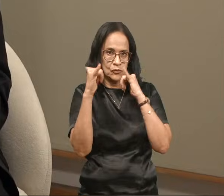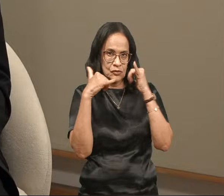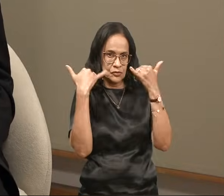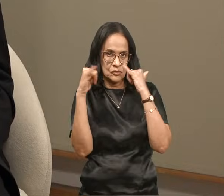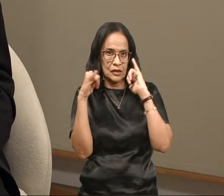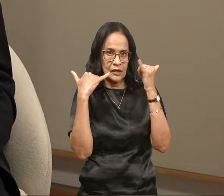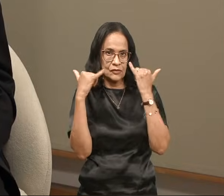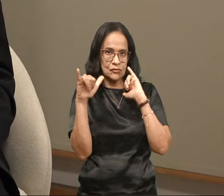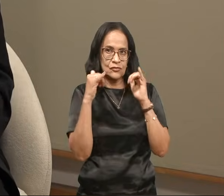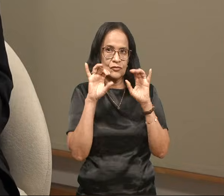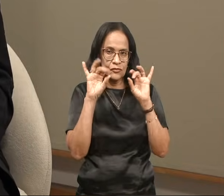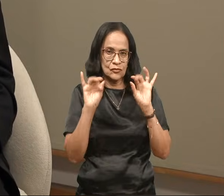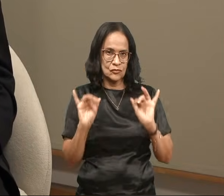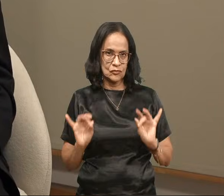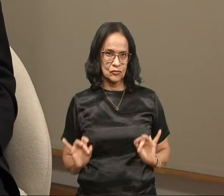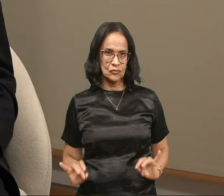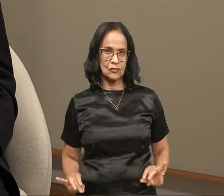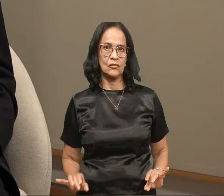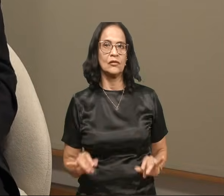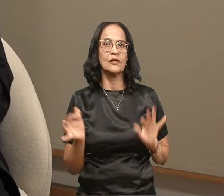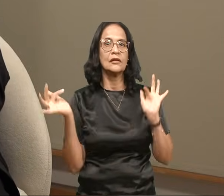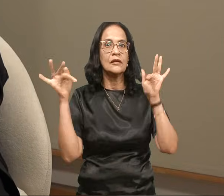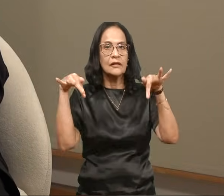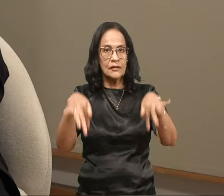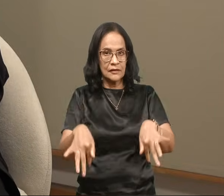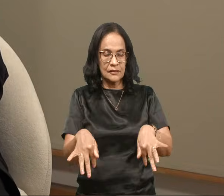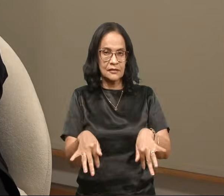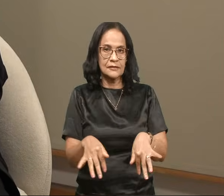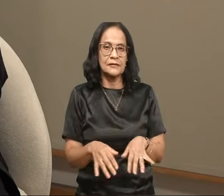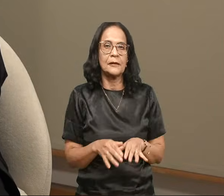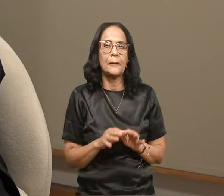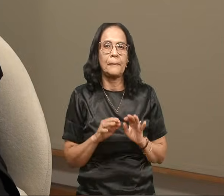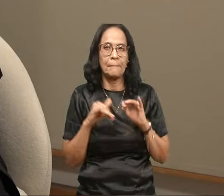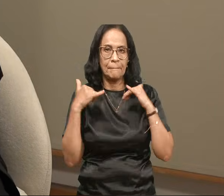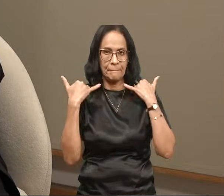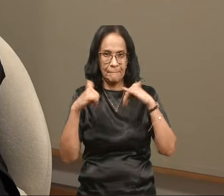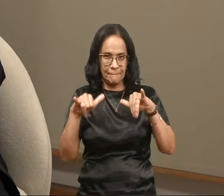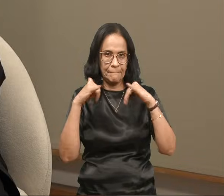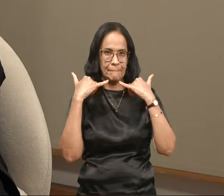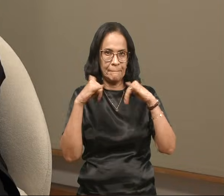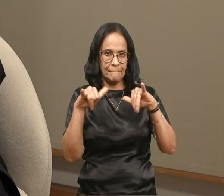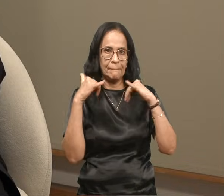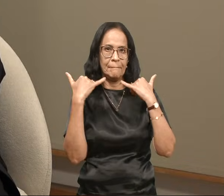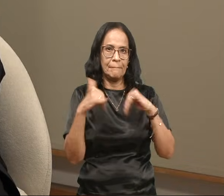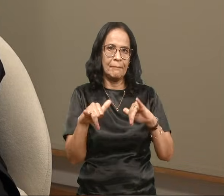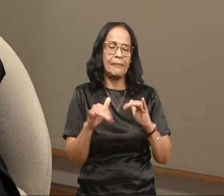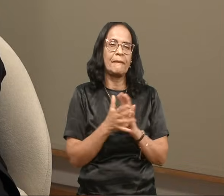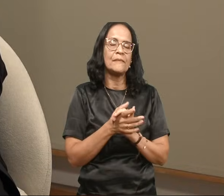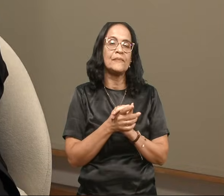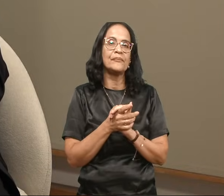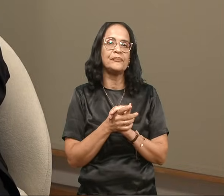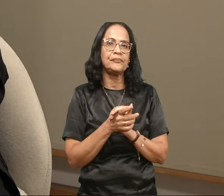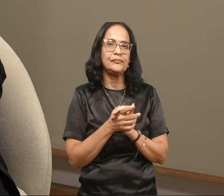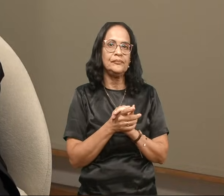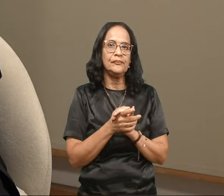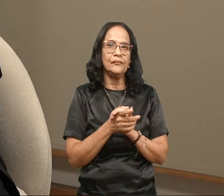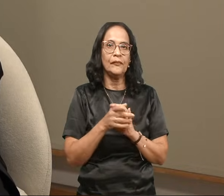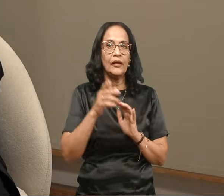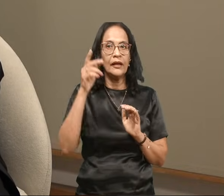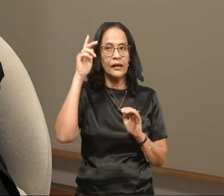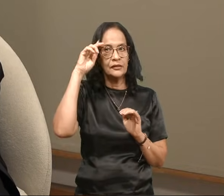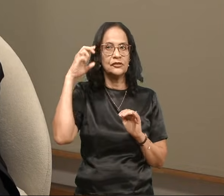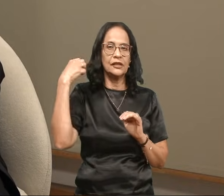e eu não posso deixar aqui de finalizar essa transmissão sem te passar eles, tá bom? Então, olha só, no dia 13 de